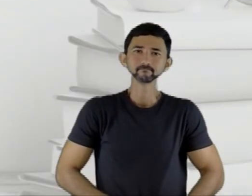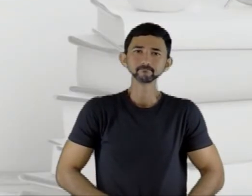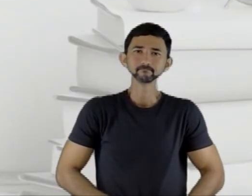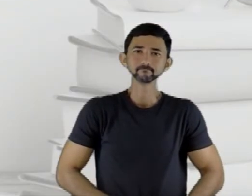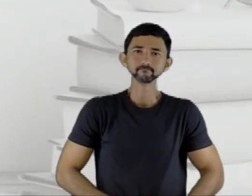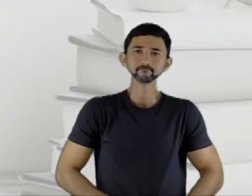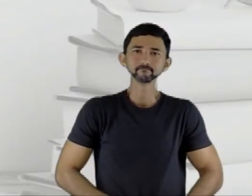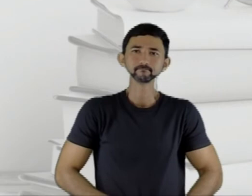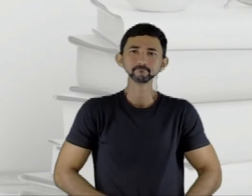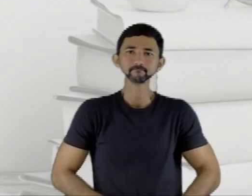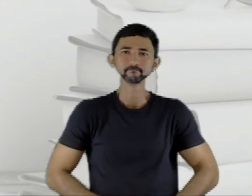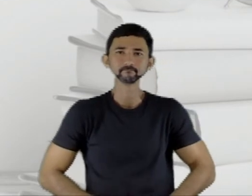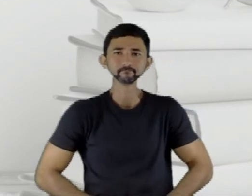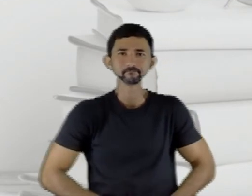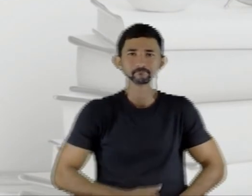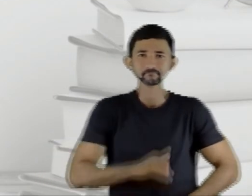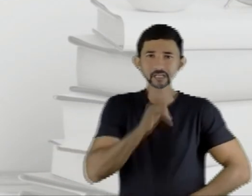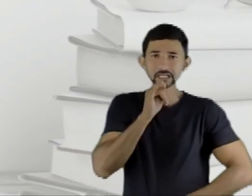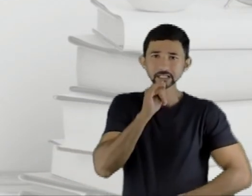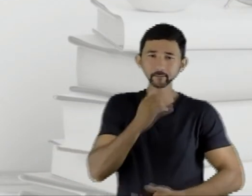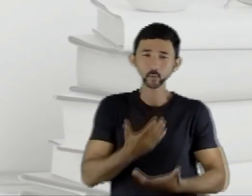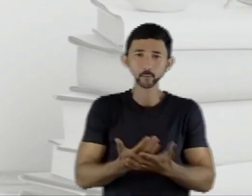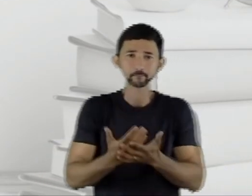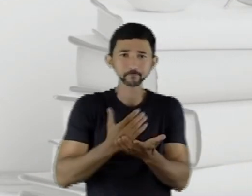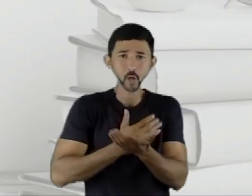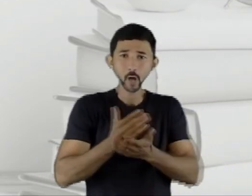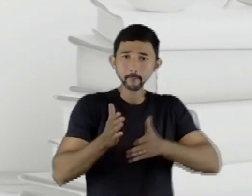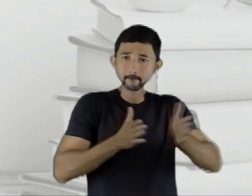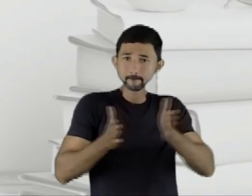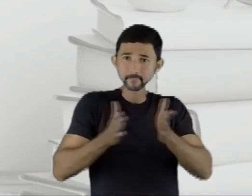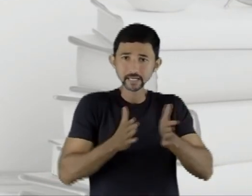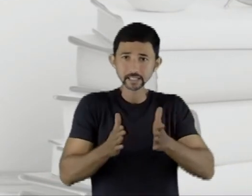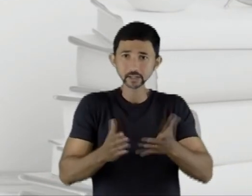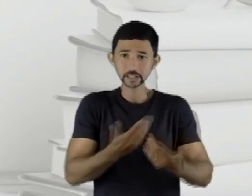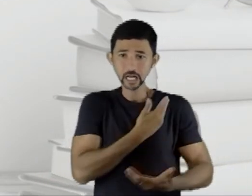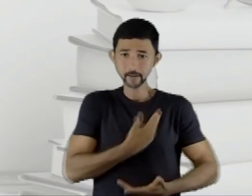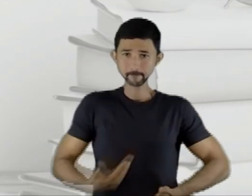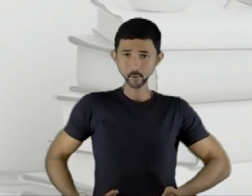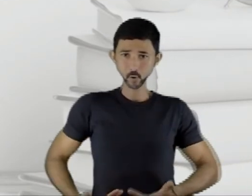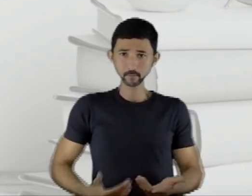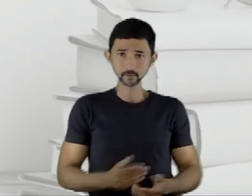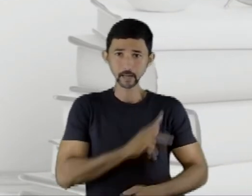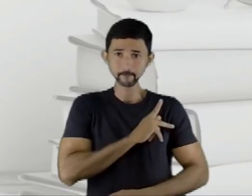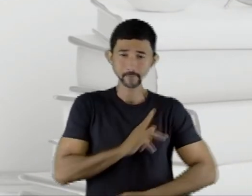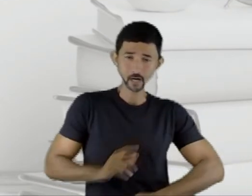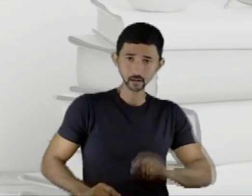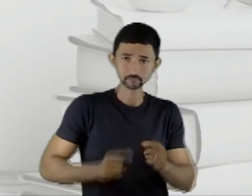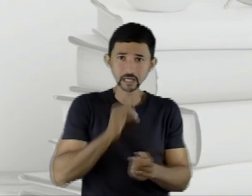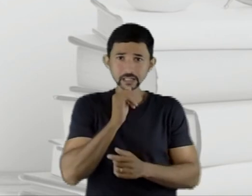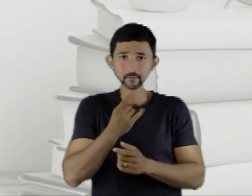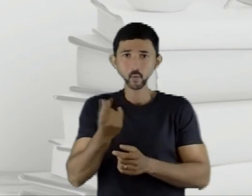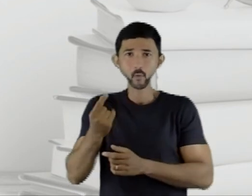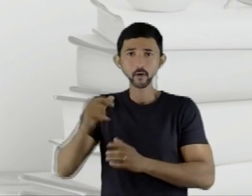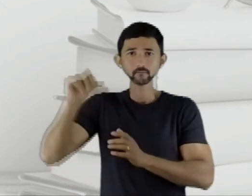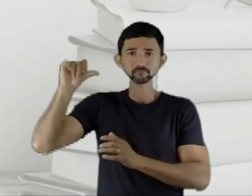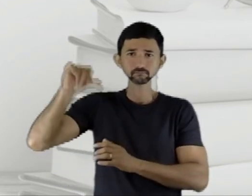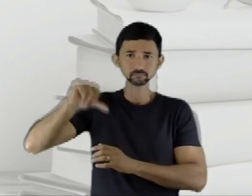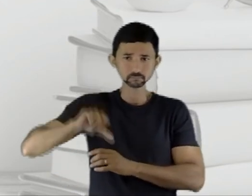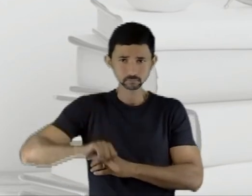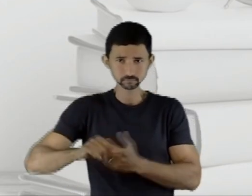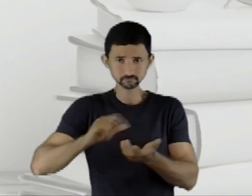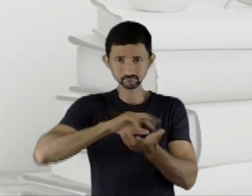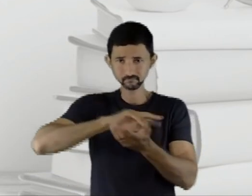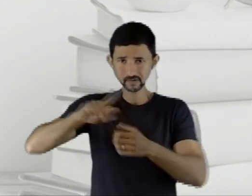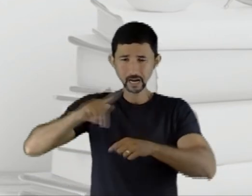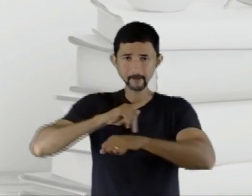Durante a primeira parte da República, o café foi o principal produto da economia brasileira. Quando o preço caía, por exemplo, vários